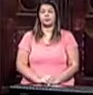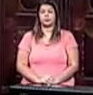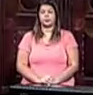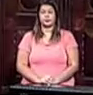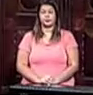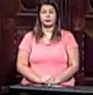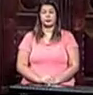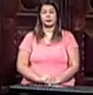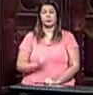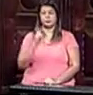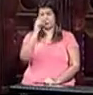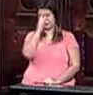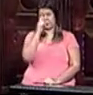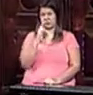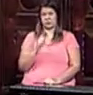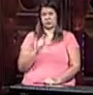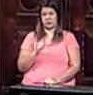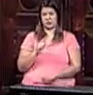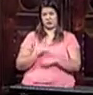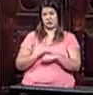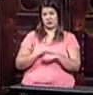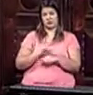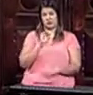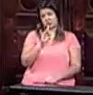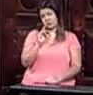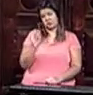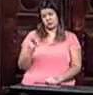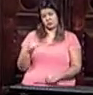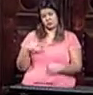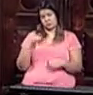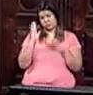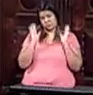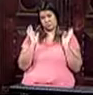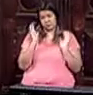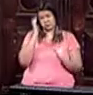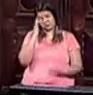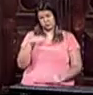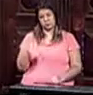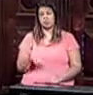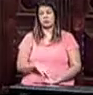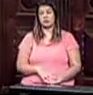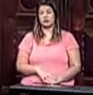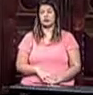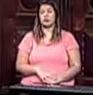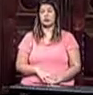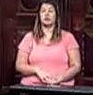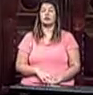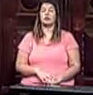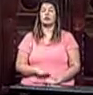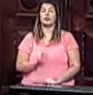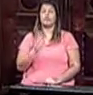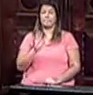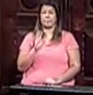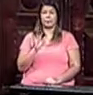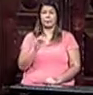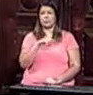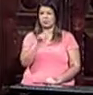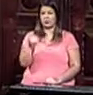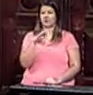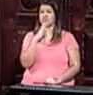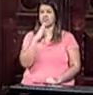A não ser que o deputado Giulianelli tenha recebido com dedicatória, ninguém